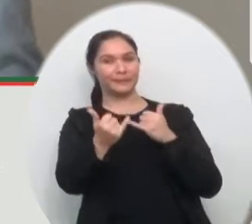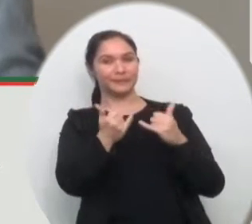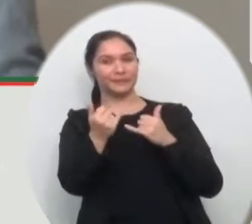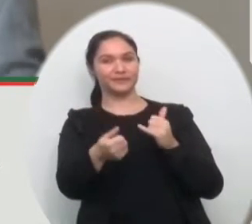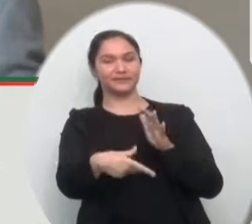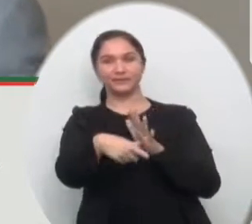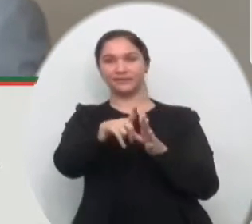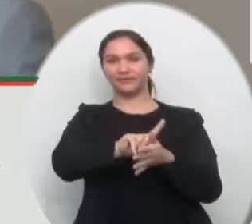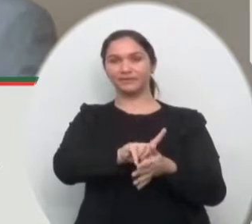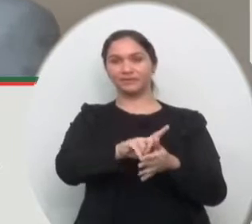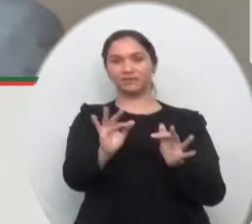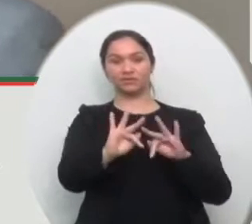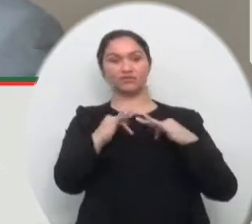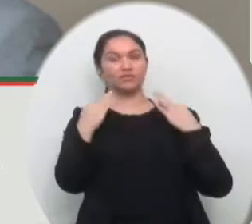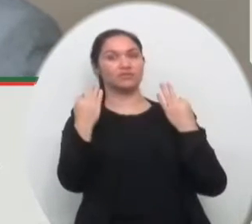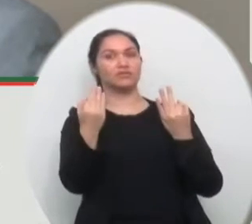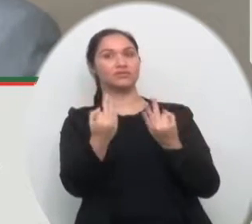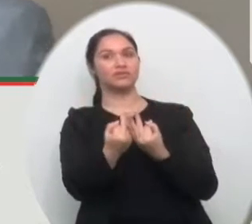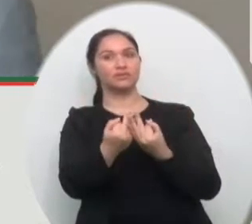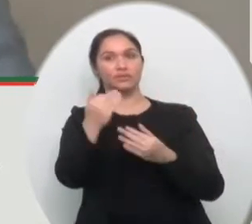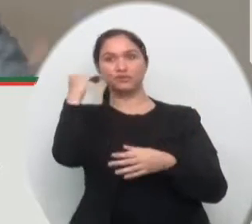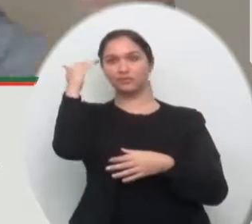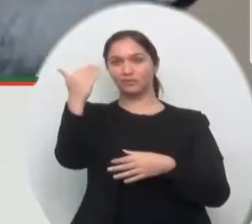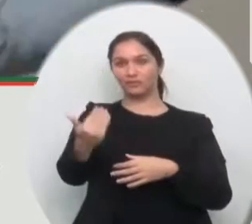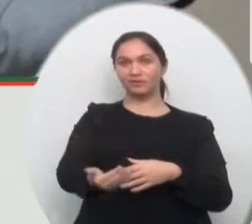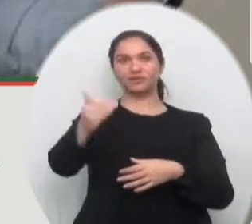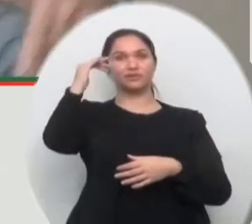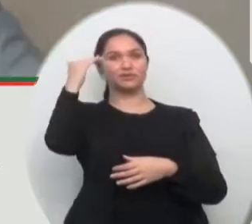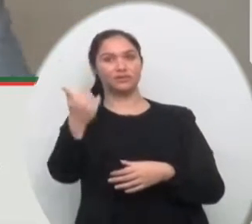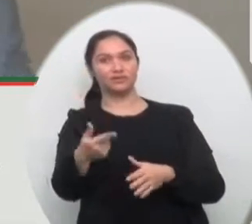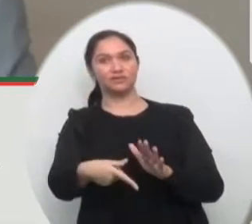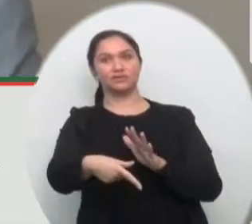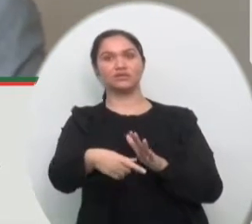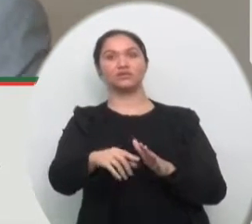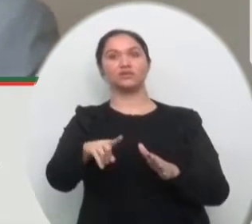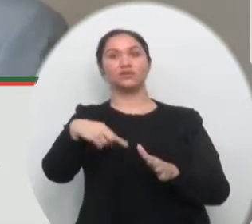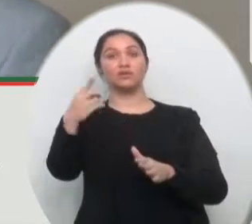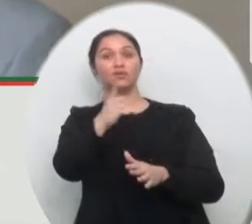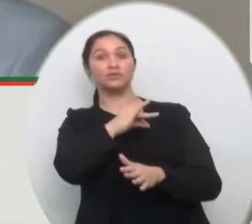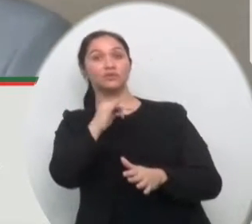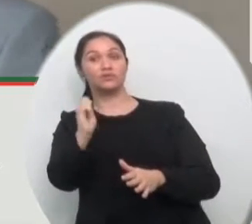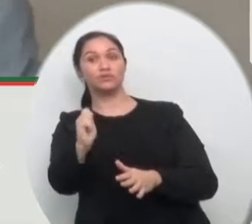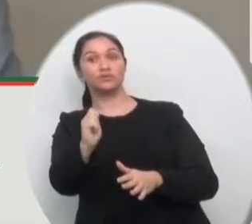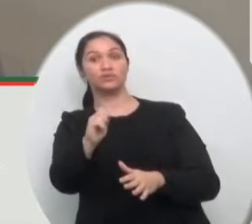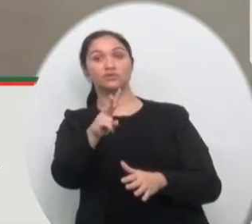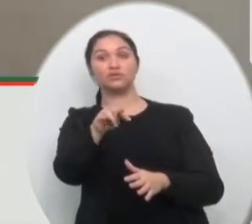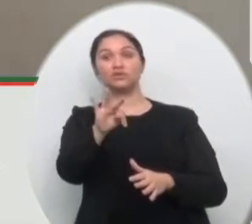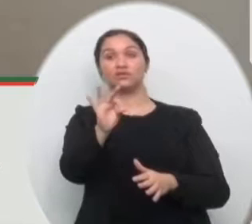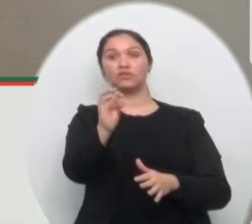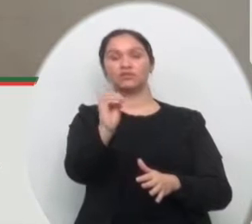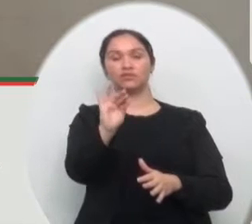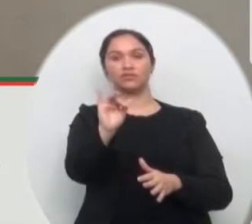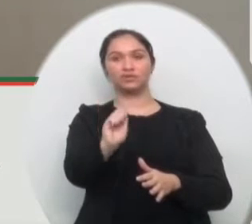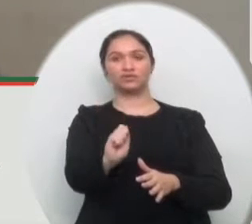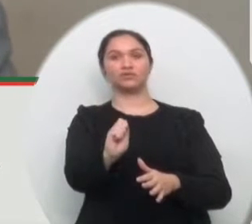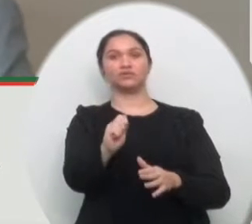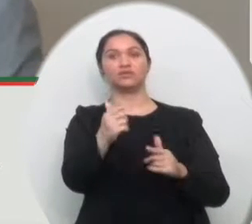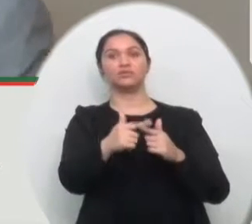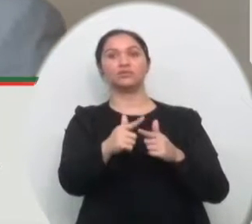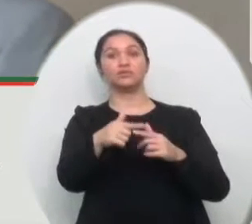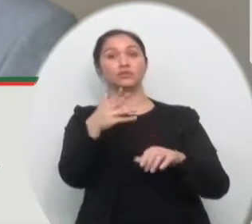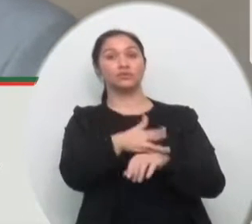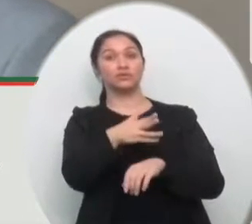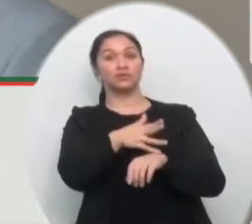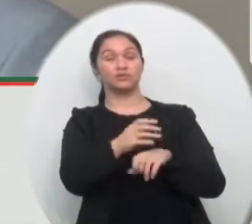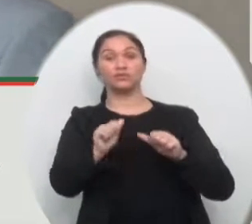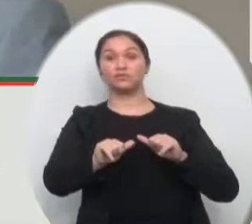disse, poxa vida, essa família é bastante homenagem, né? Outro dia, a Vitória homenageada, quando participava do Mercado Solidário, a filha deles,